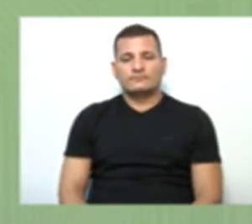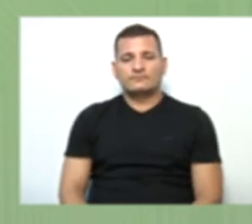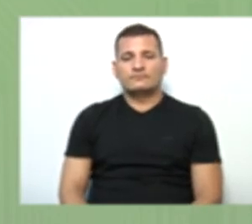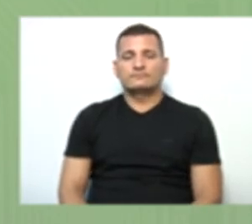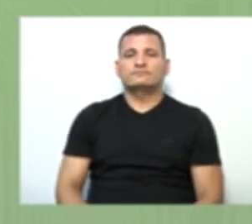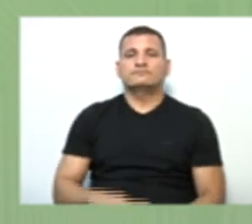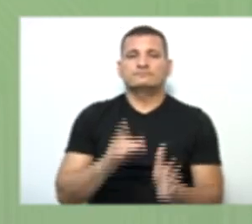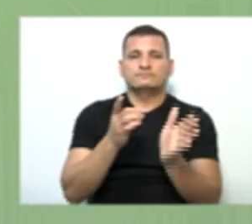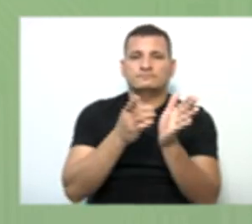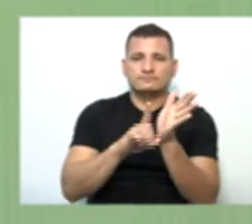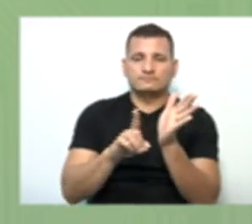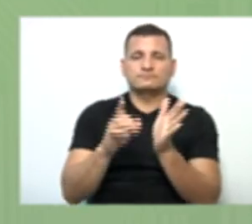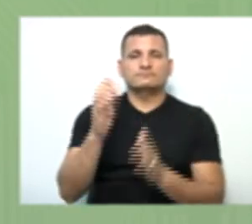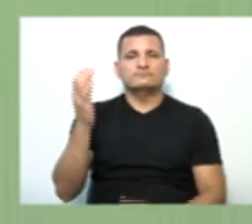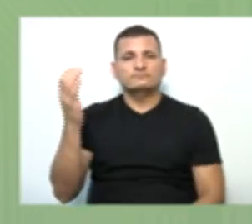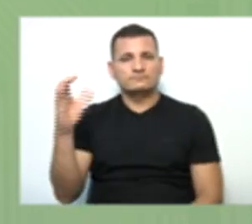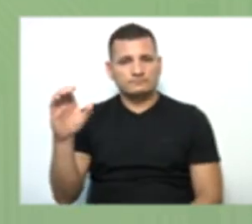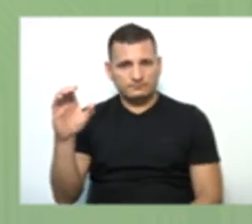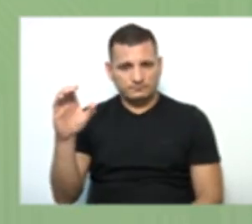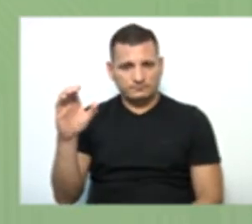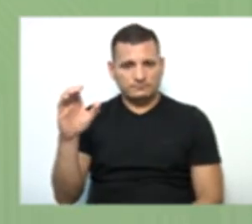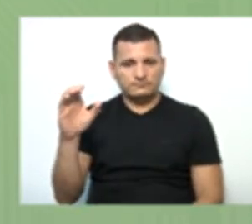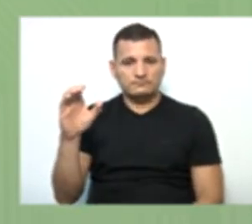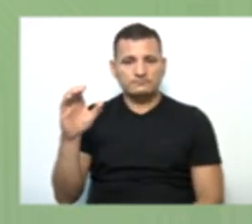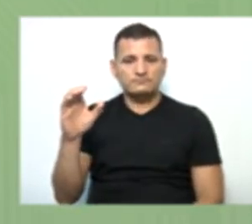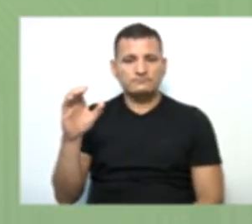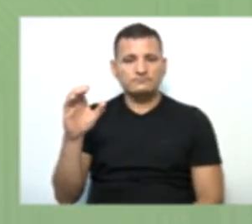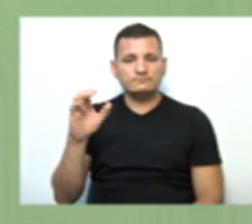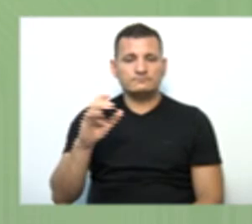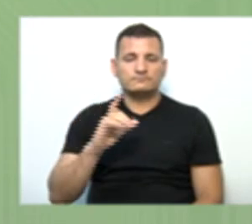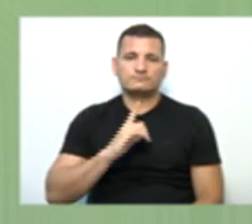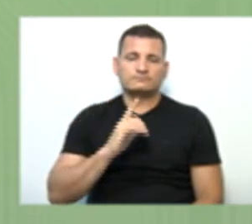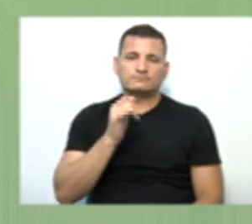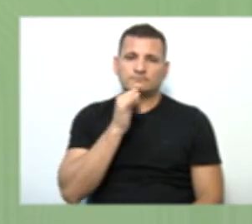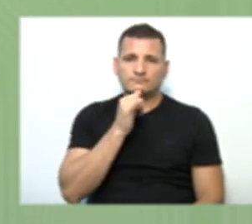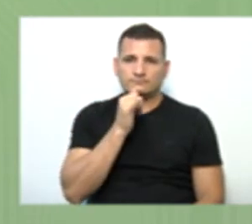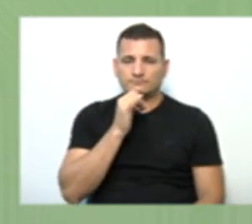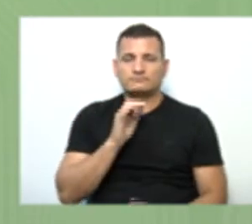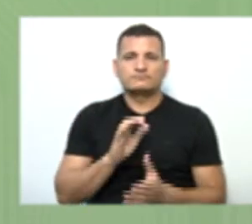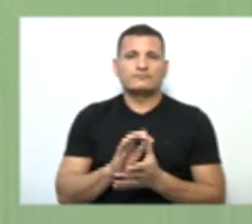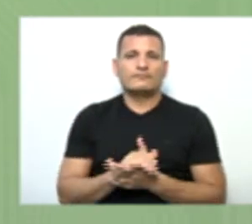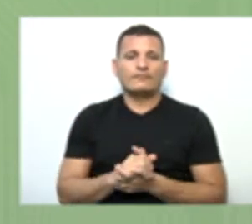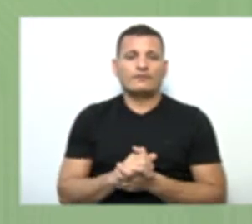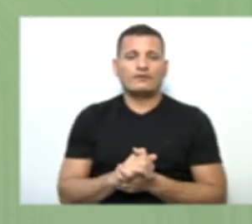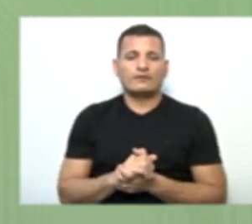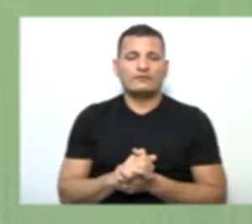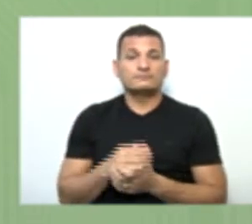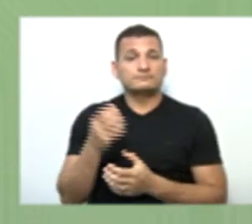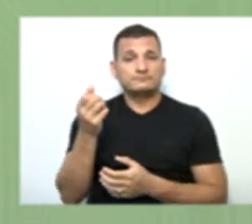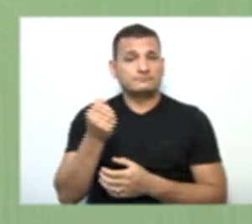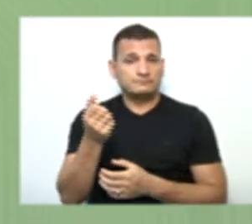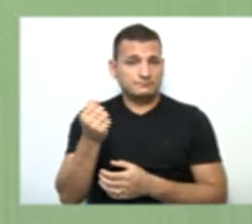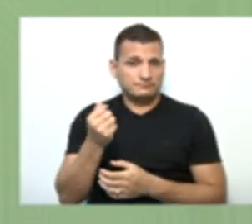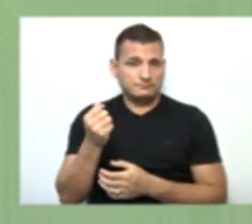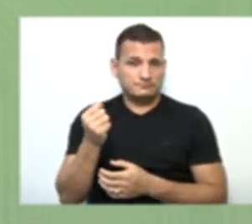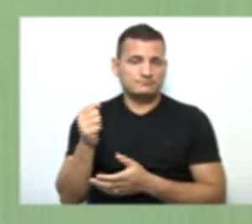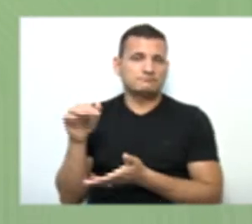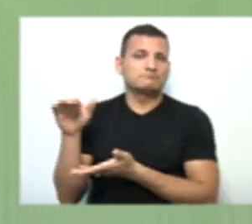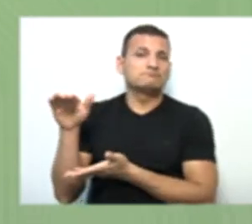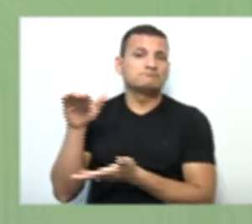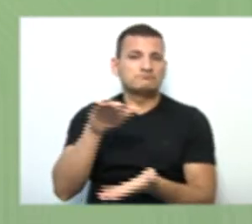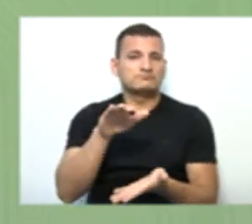e crédito. Então nós temos um exemplo, a entrega de leite, né, de